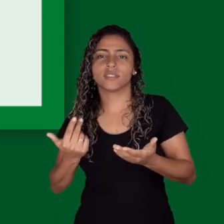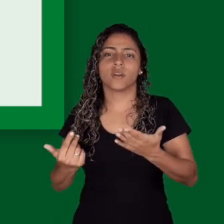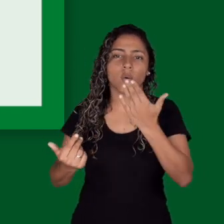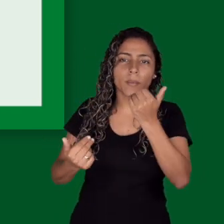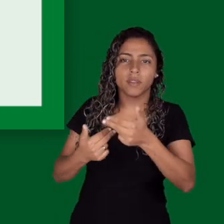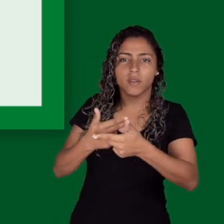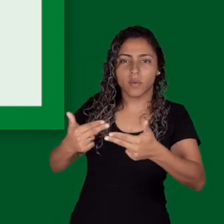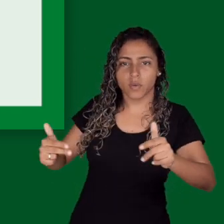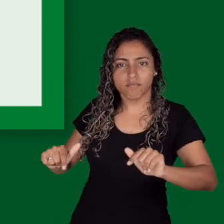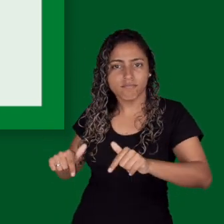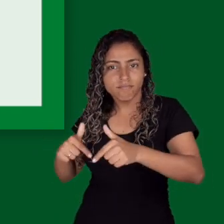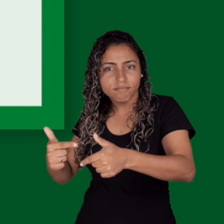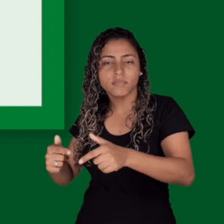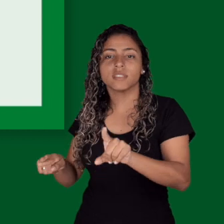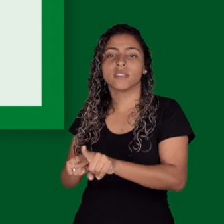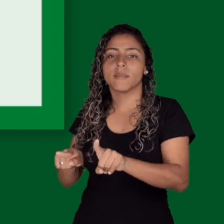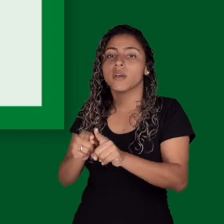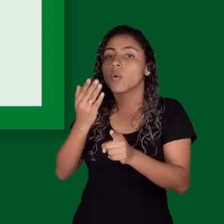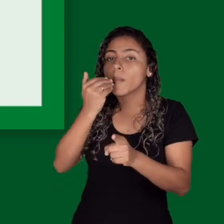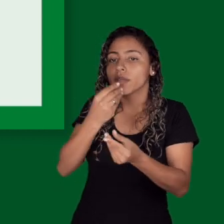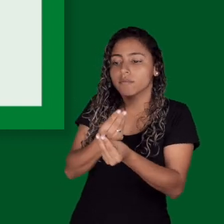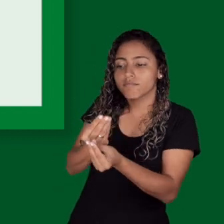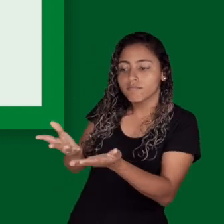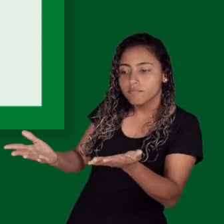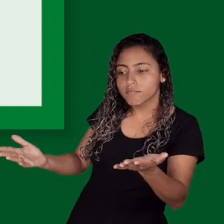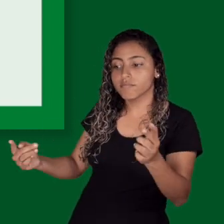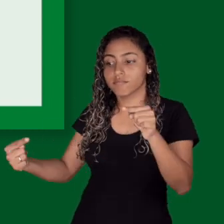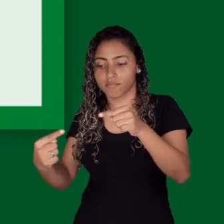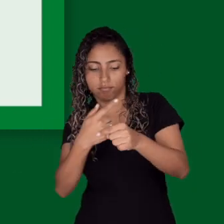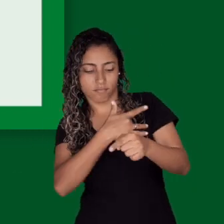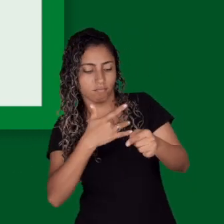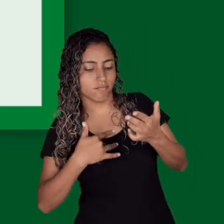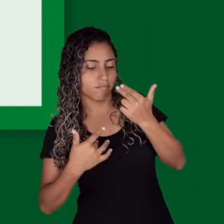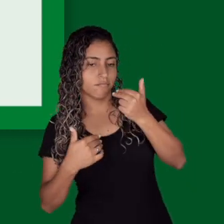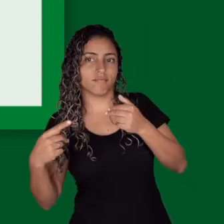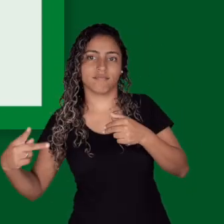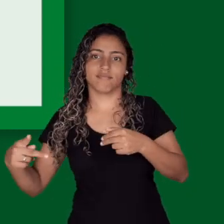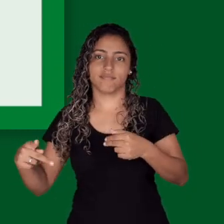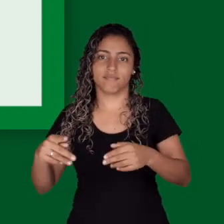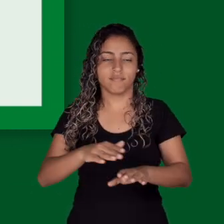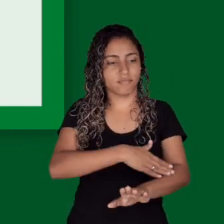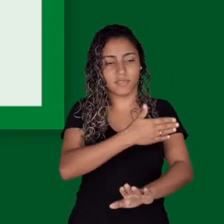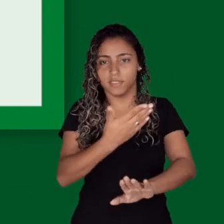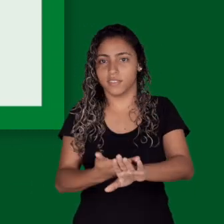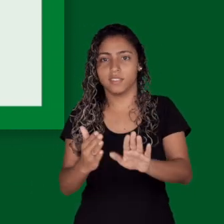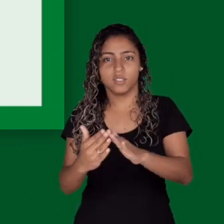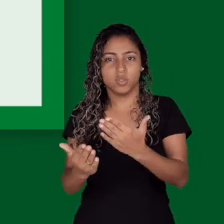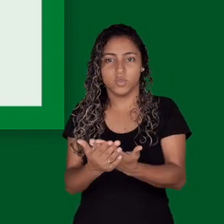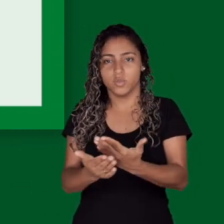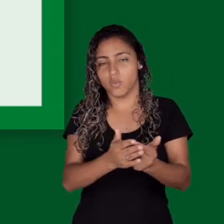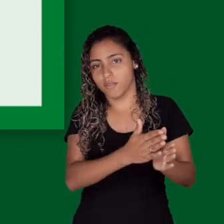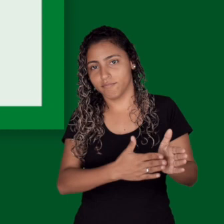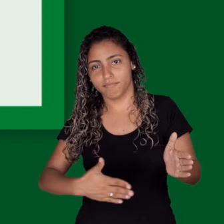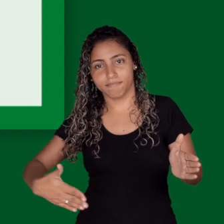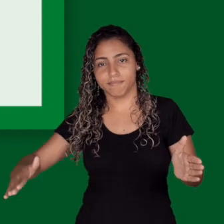alimentar e nutricional e da oferta de refeições que cubram suas necessidades nutricionais durante o período letivo. O